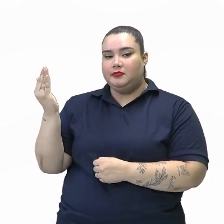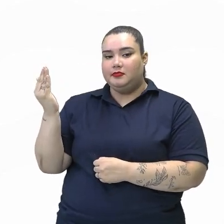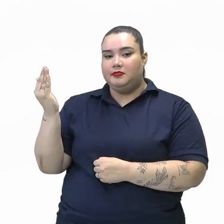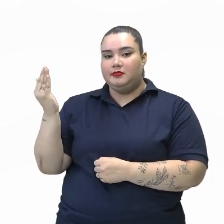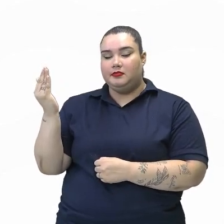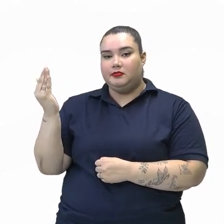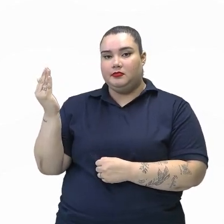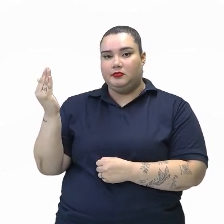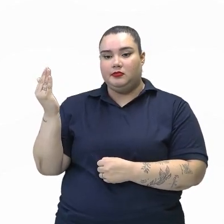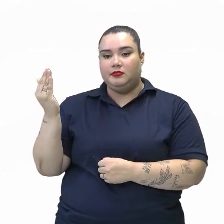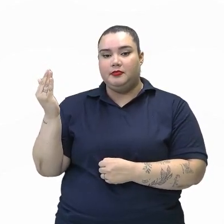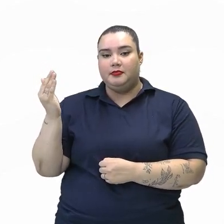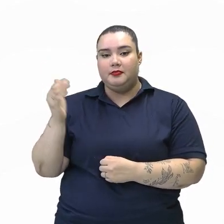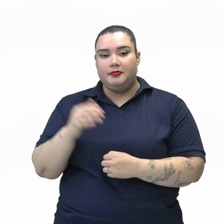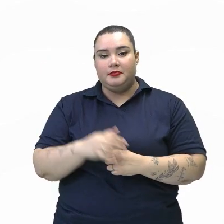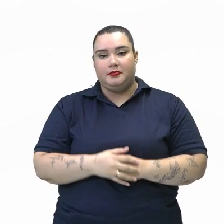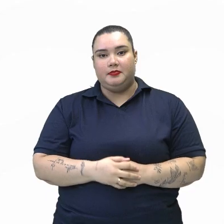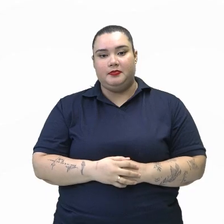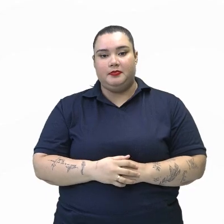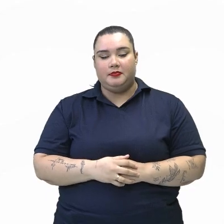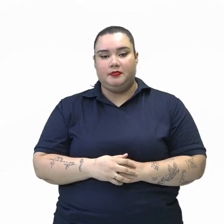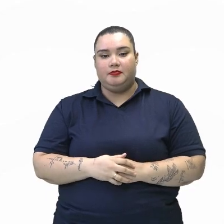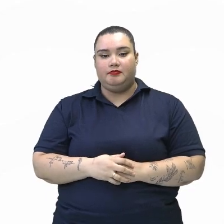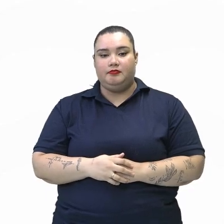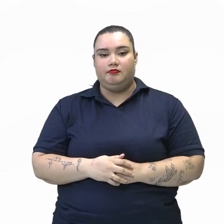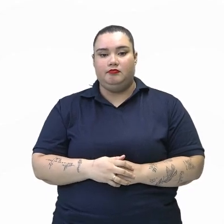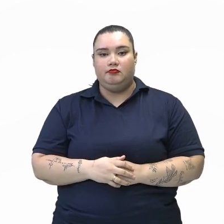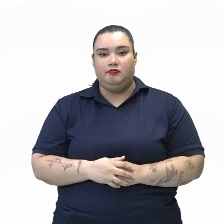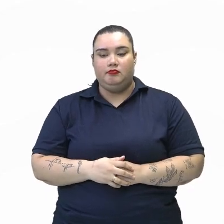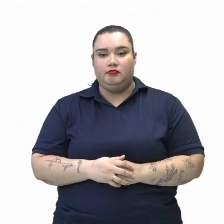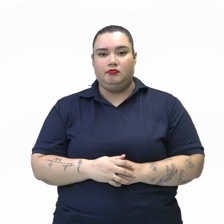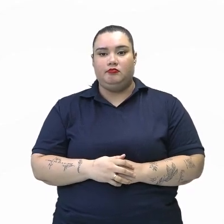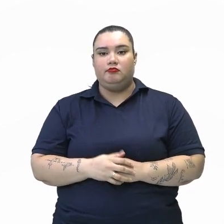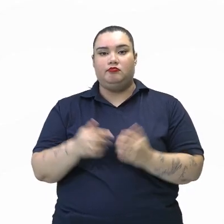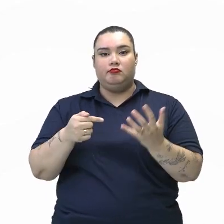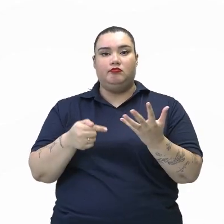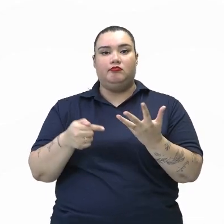os plateumintos, os nemateumintos,